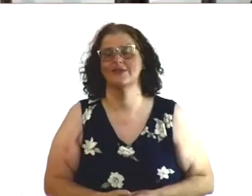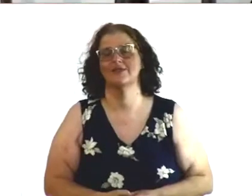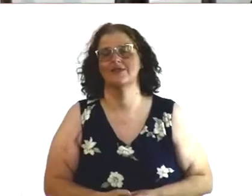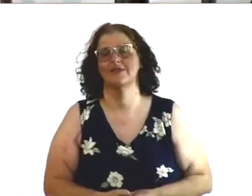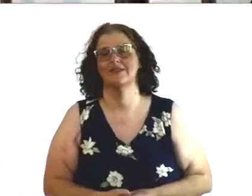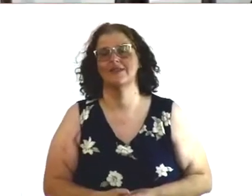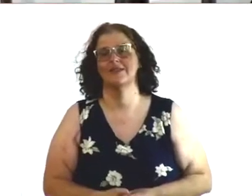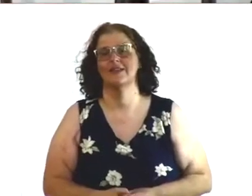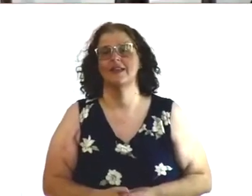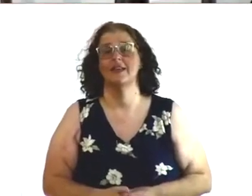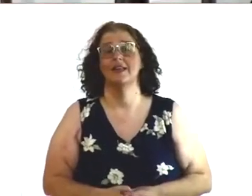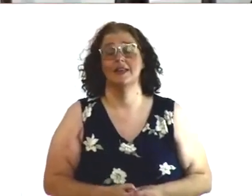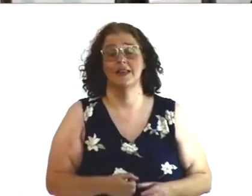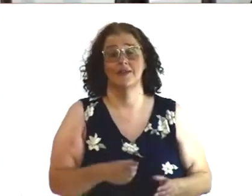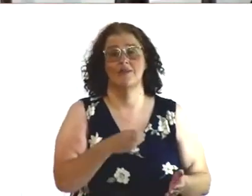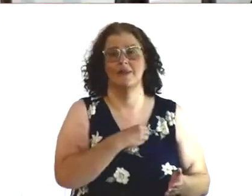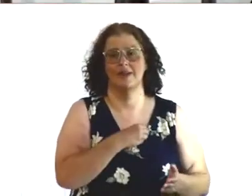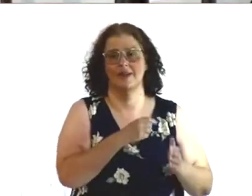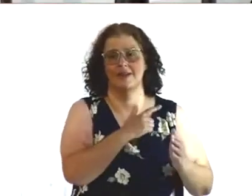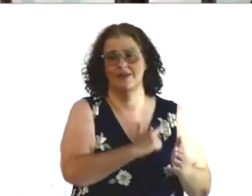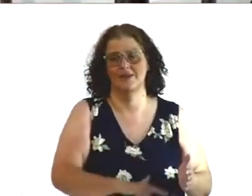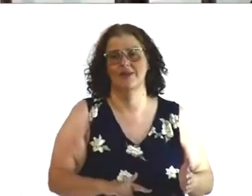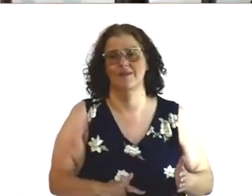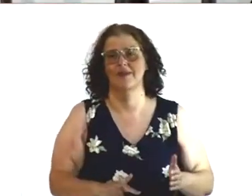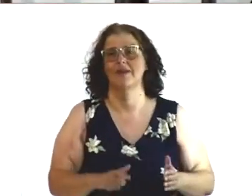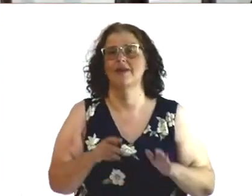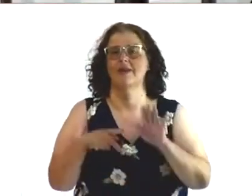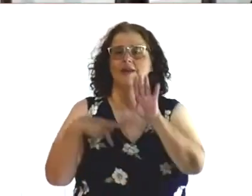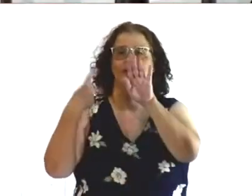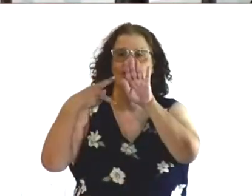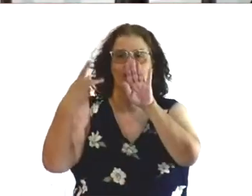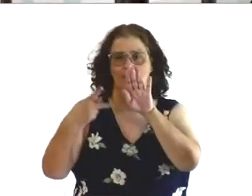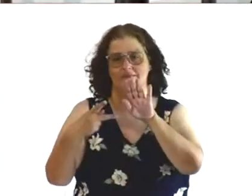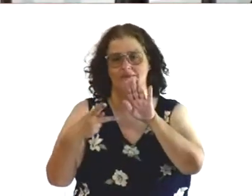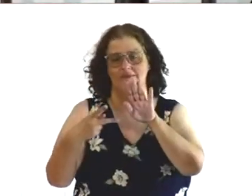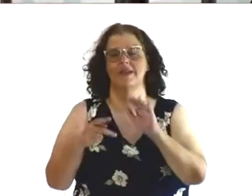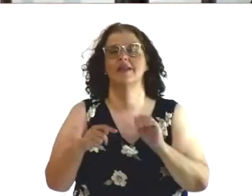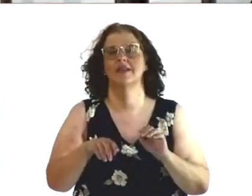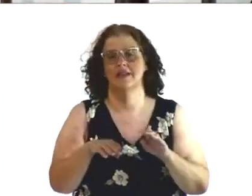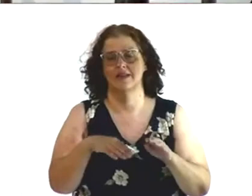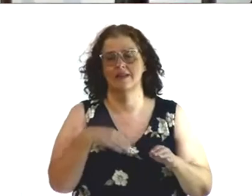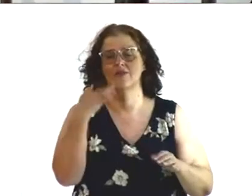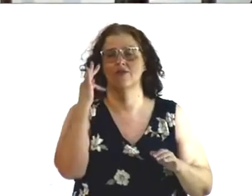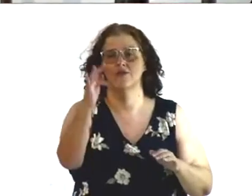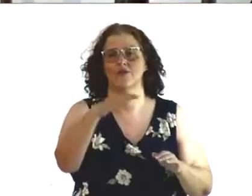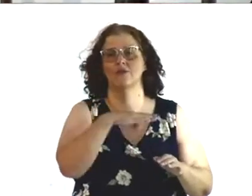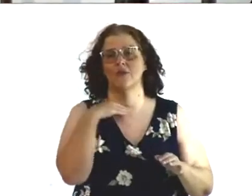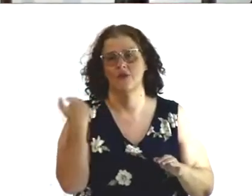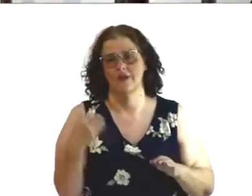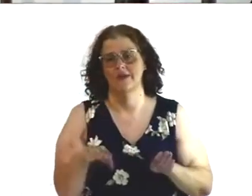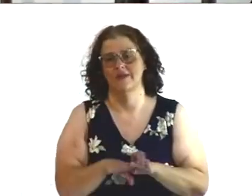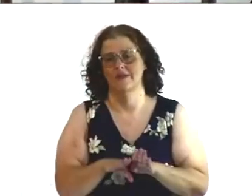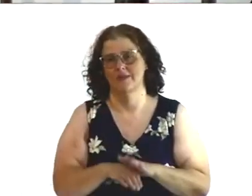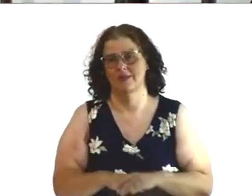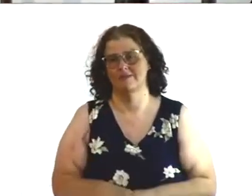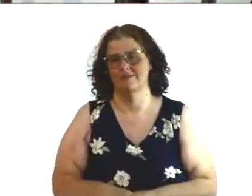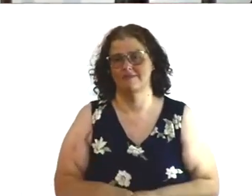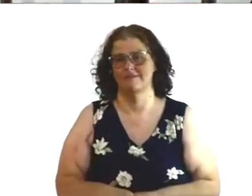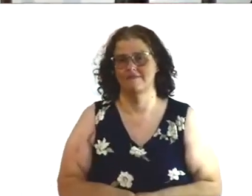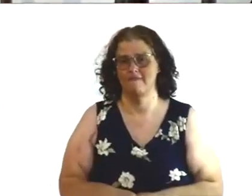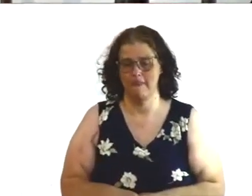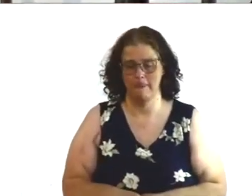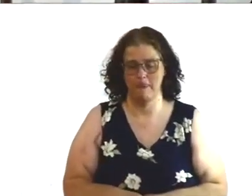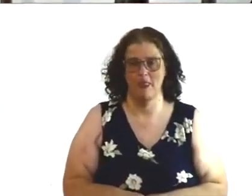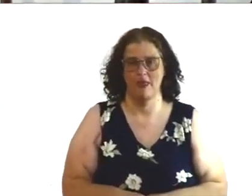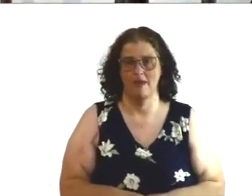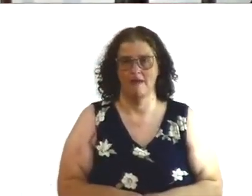pecado, e é o profeta que haverá de morrer. Não foram só eles que identificaram Jesus assim, Simeão também, quando